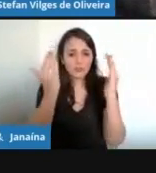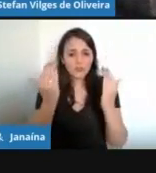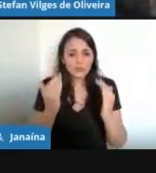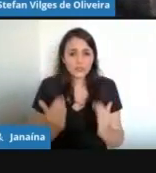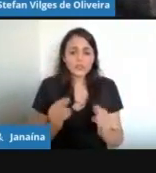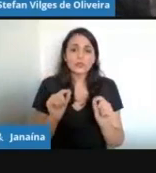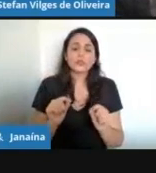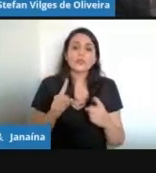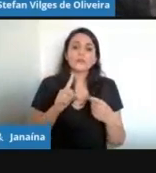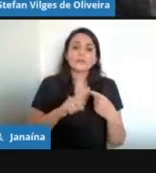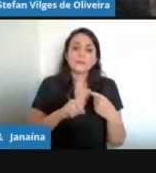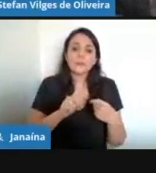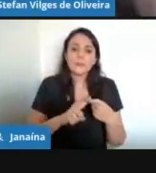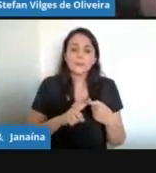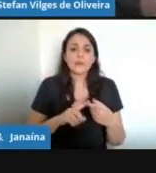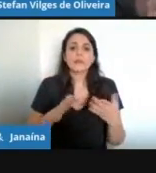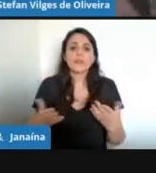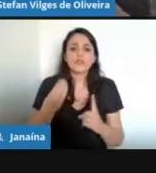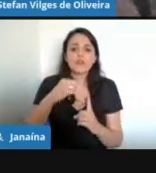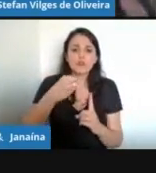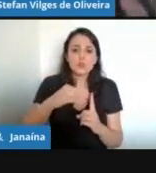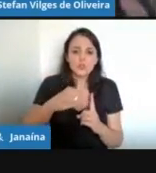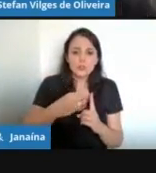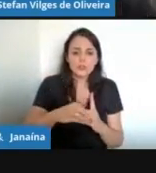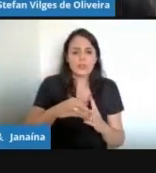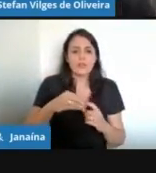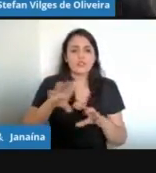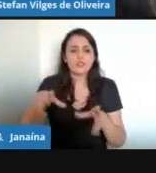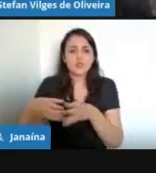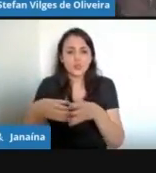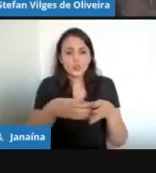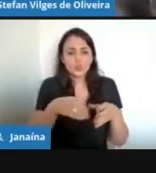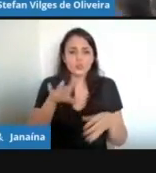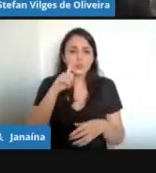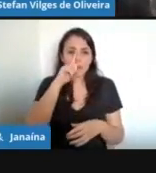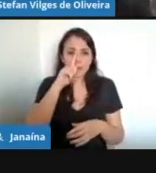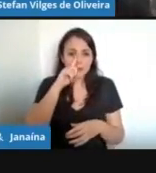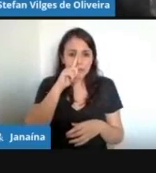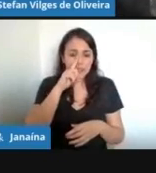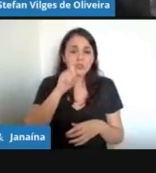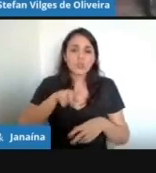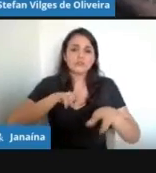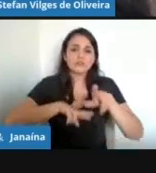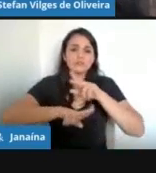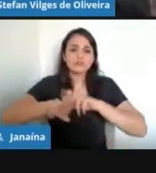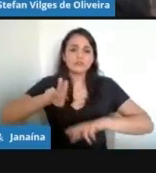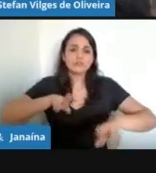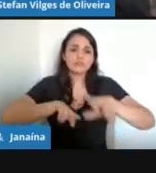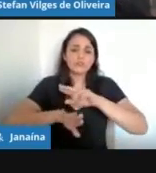As primeiras são a respeito do que a vulnerabilidade que a gente tem discutido ela é muito heterogênea. Então